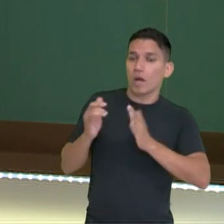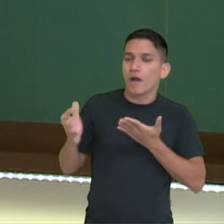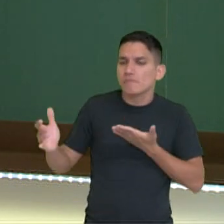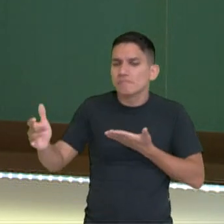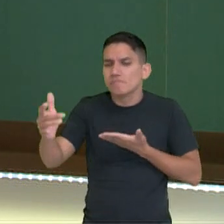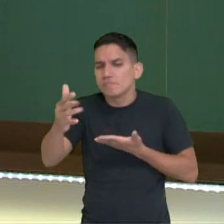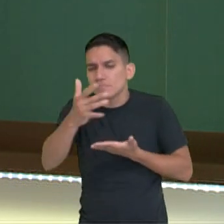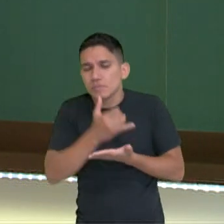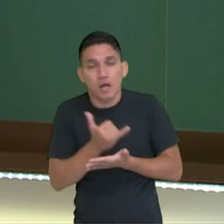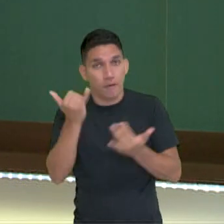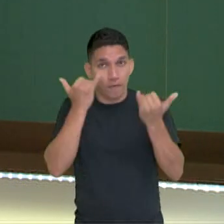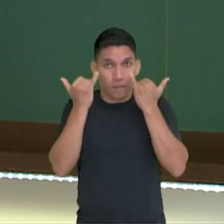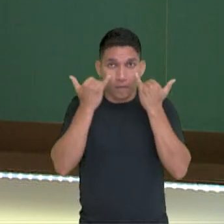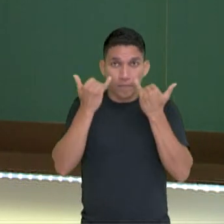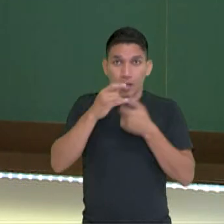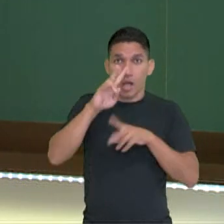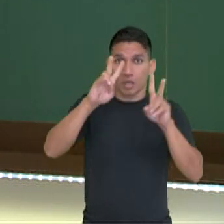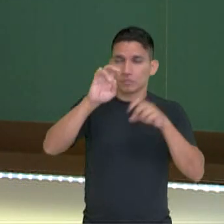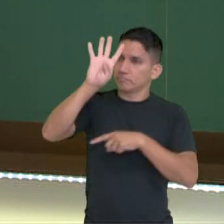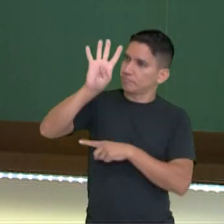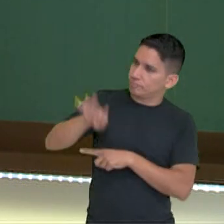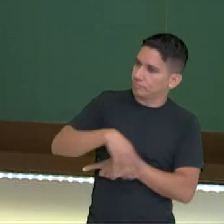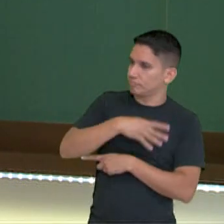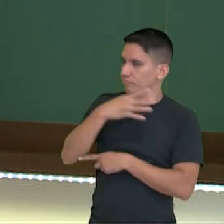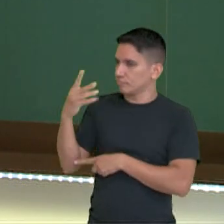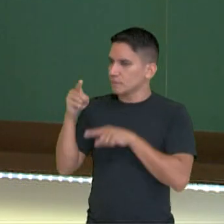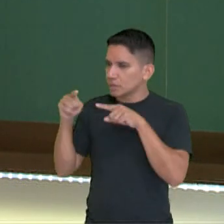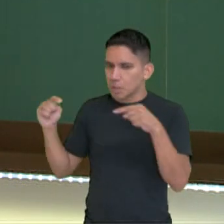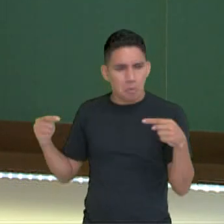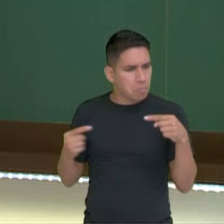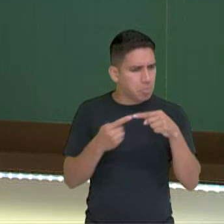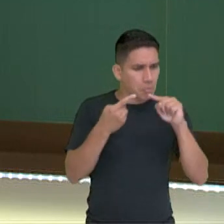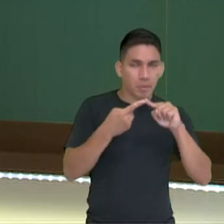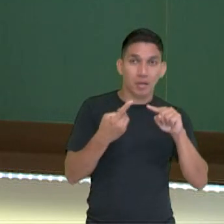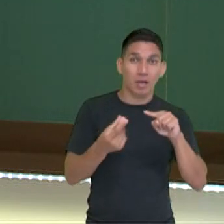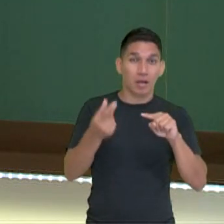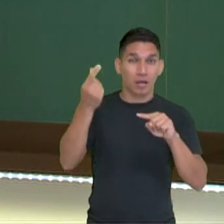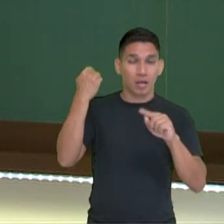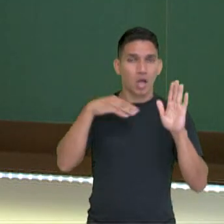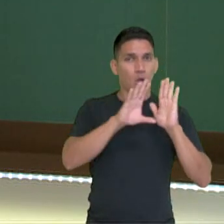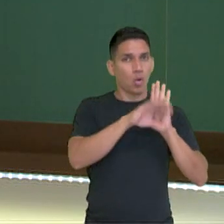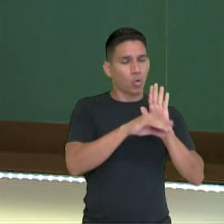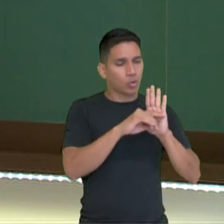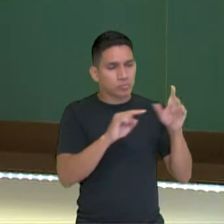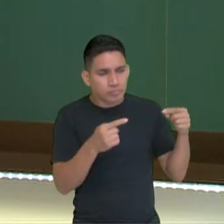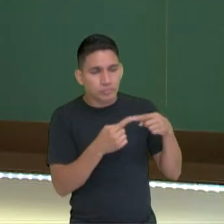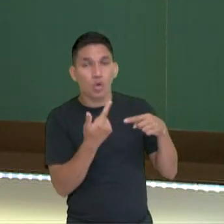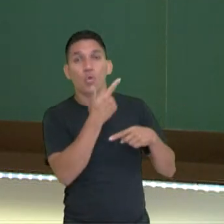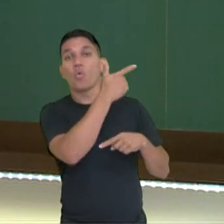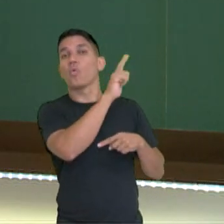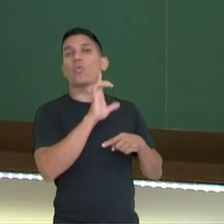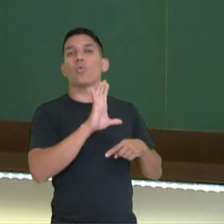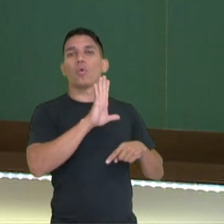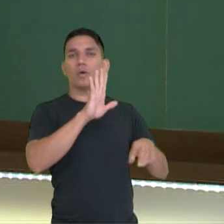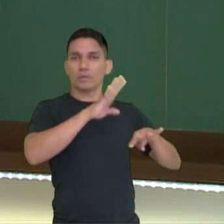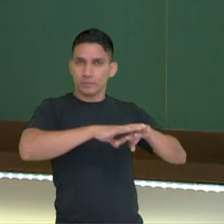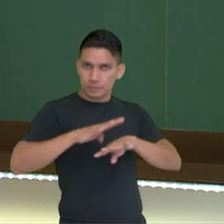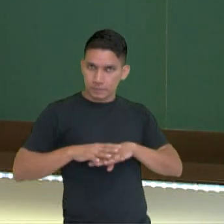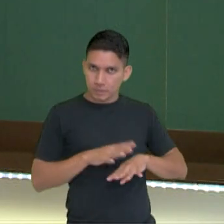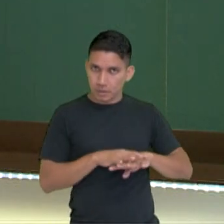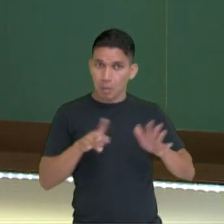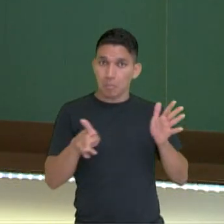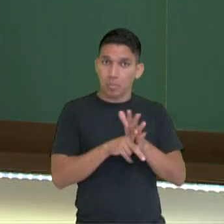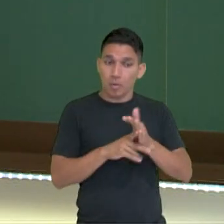ali, dado na forma de tabela, e que a gente teve que usar um conceito anterior de propriedade da multiplicação de bases